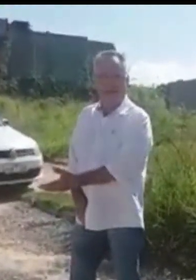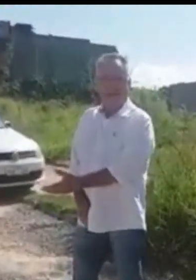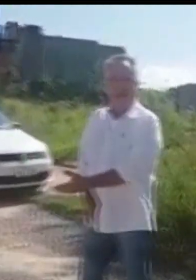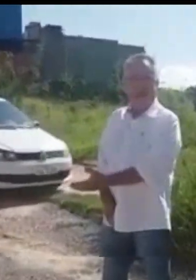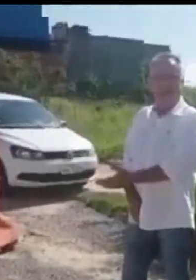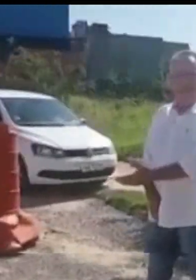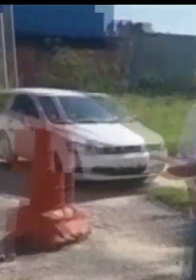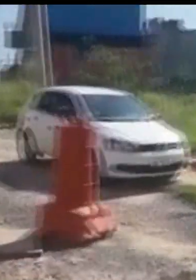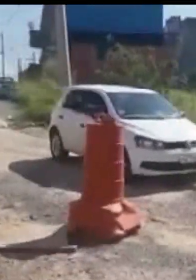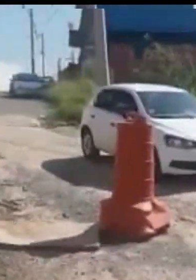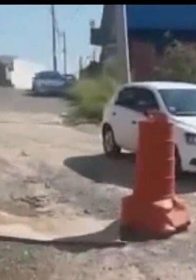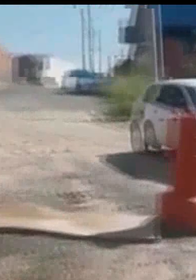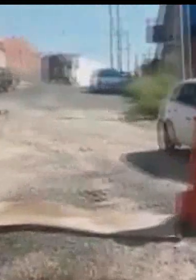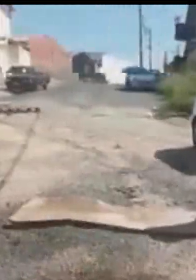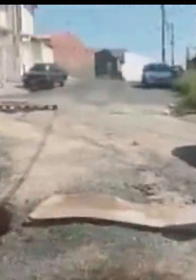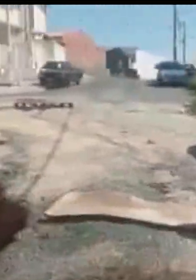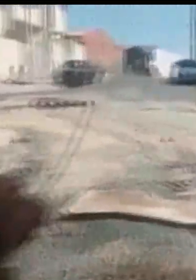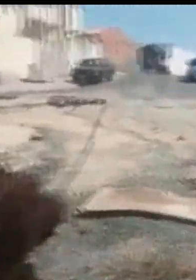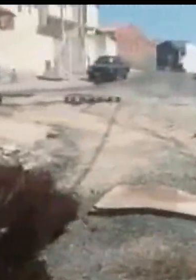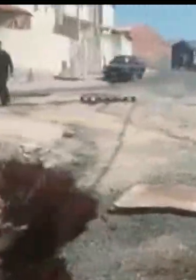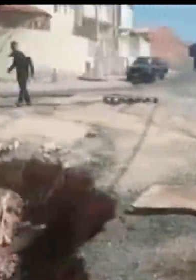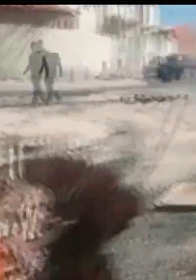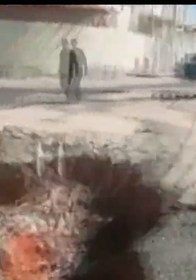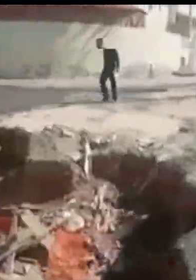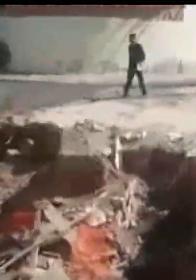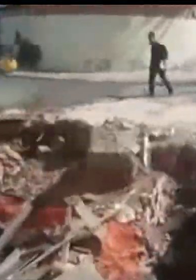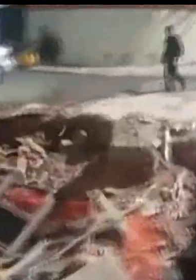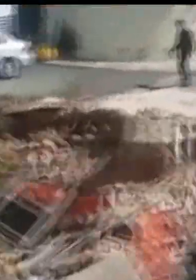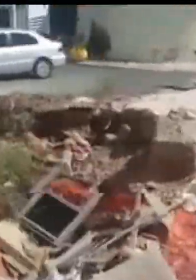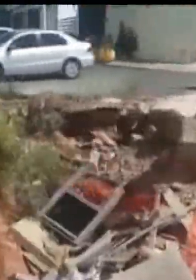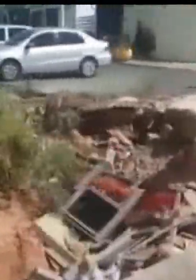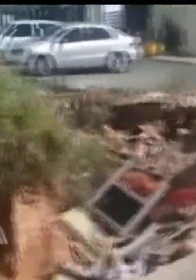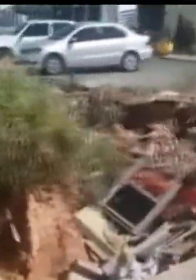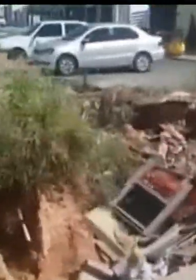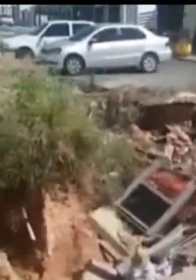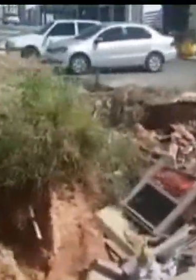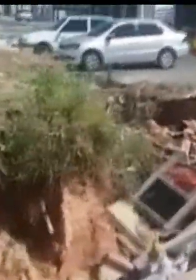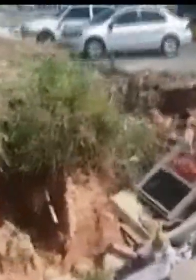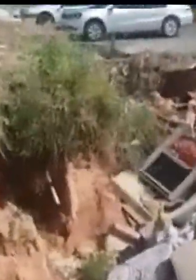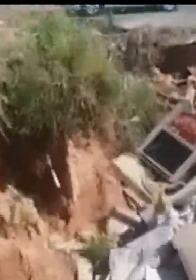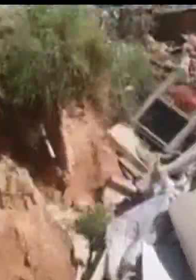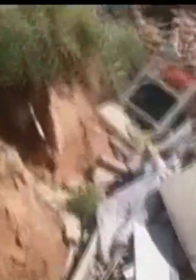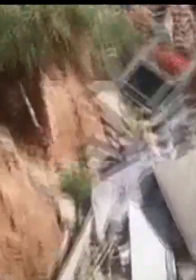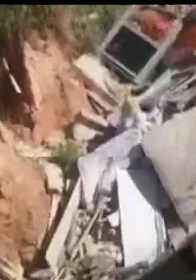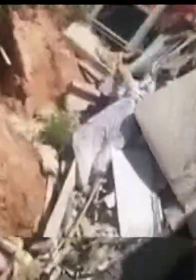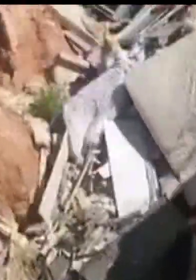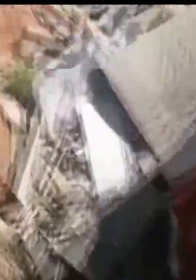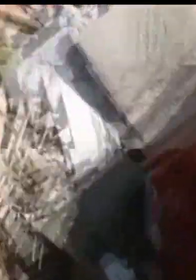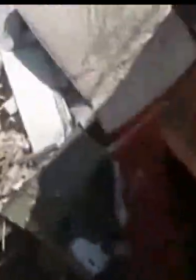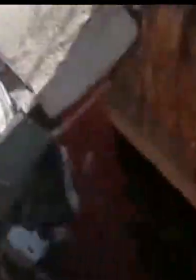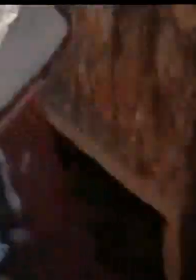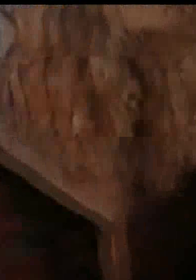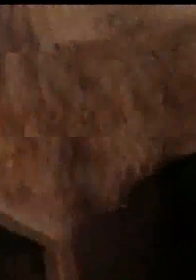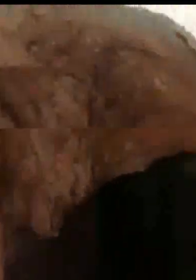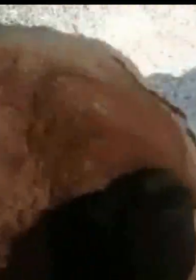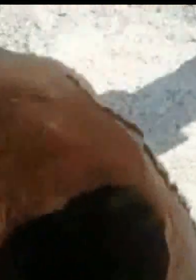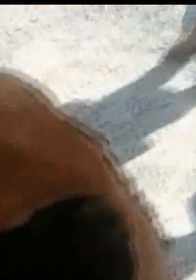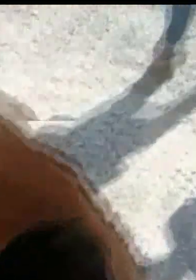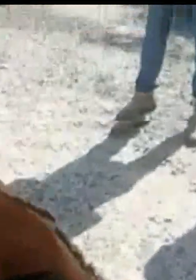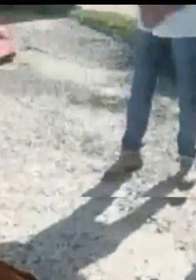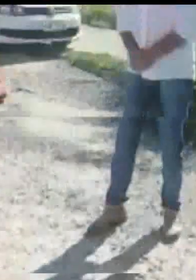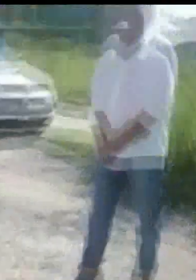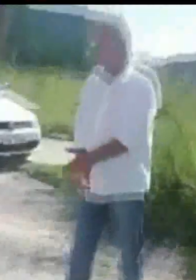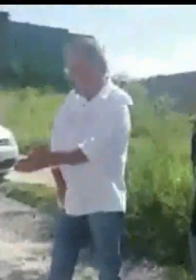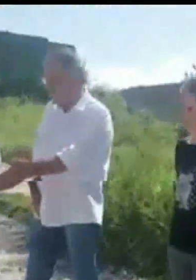qualquer prefeito, depõe contra qualquer serviço público. Isso daqui não pode, isso daqui tem alguma providência que tem que ser tomada com relação a